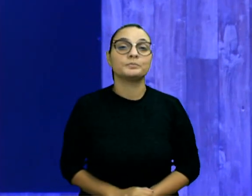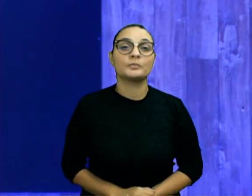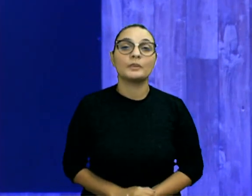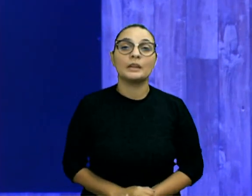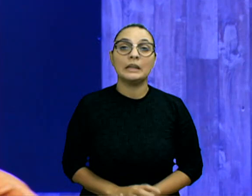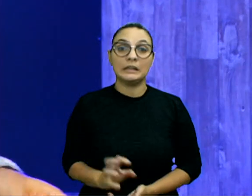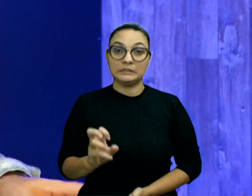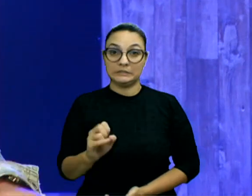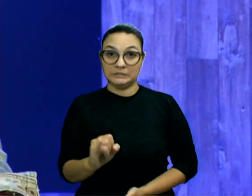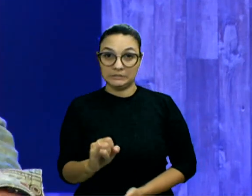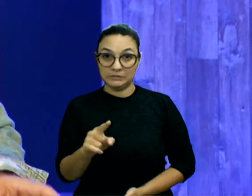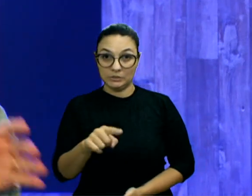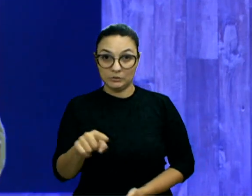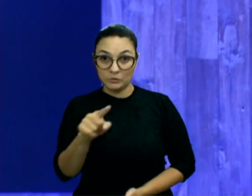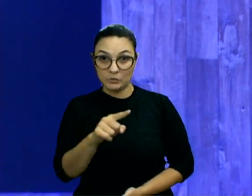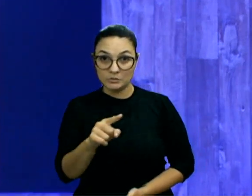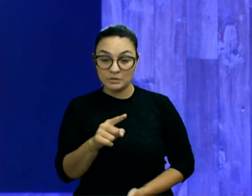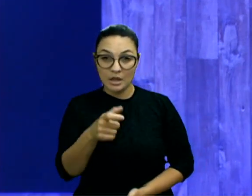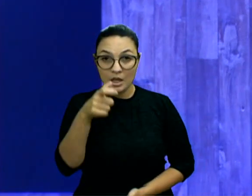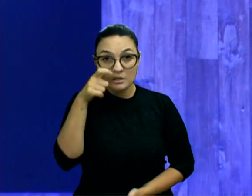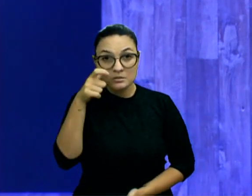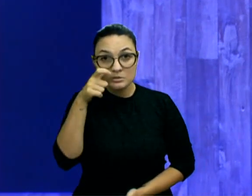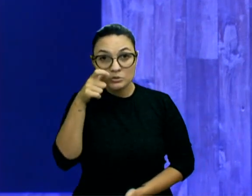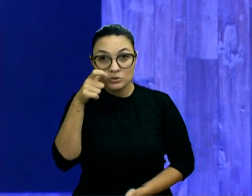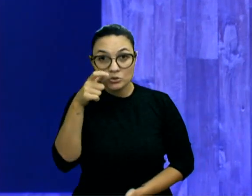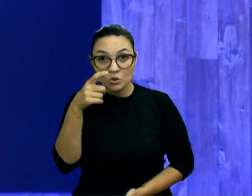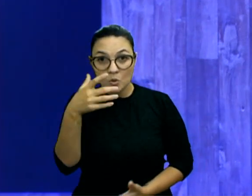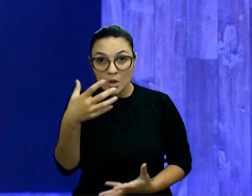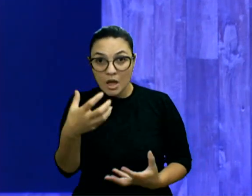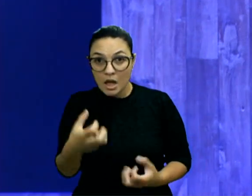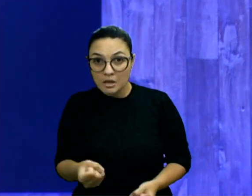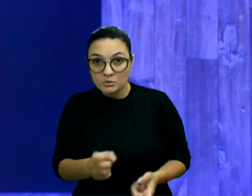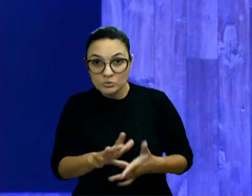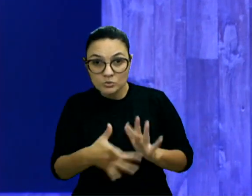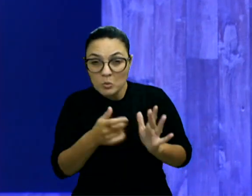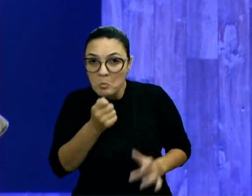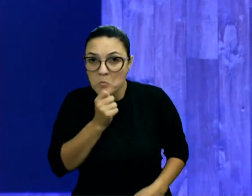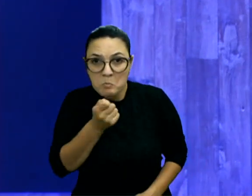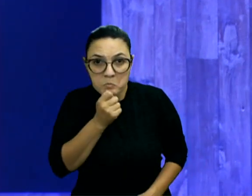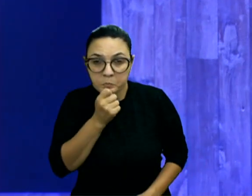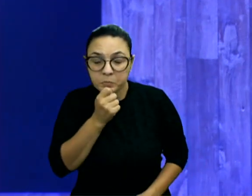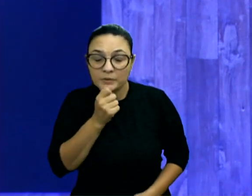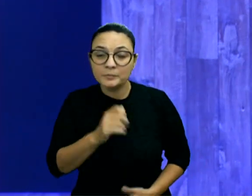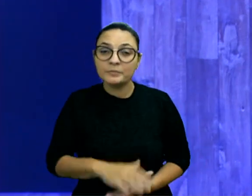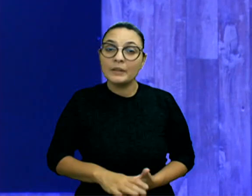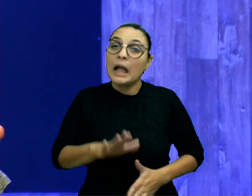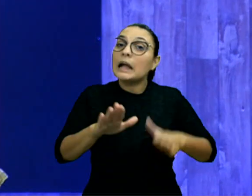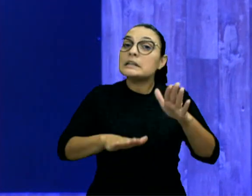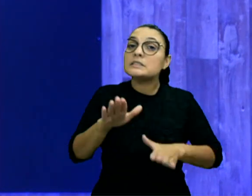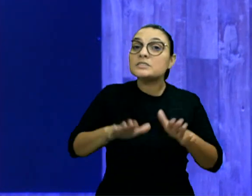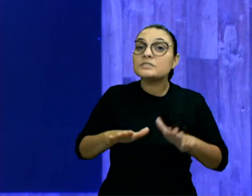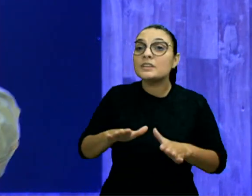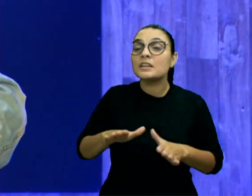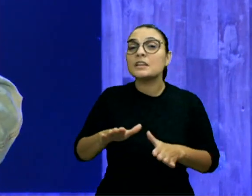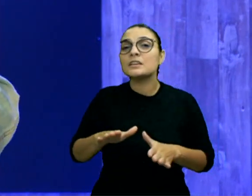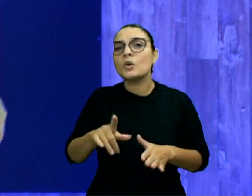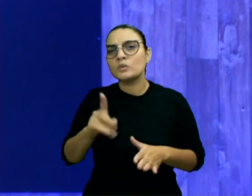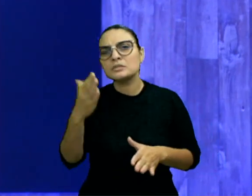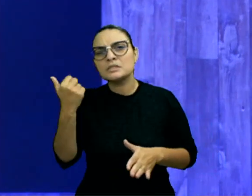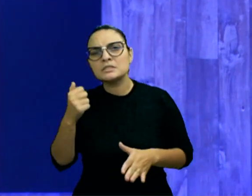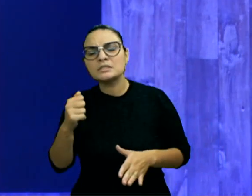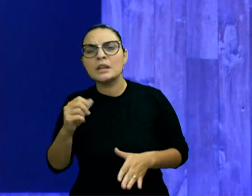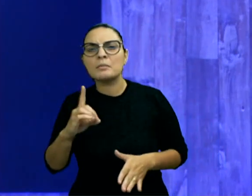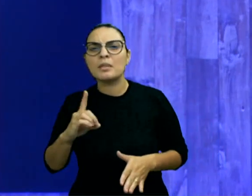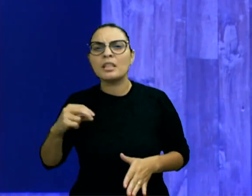está comigo neste culto e talvez você não conheça Jesus como Senhor e Salvador. Talvez você ouviu falar de Daniel, um homem que